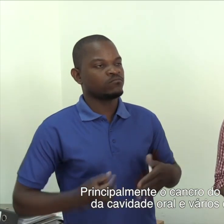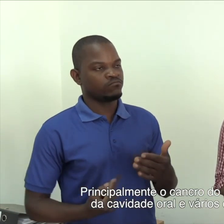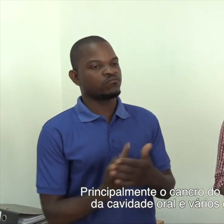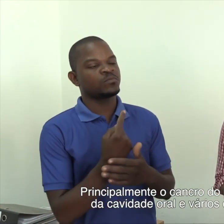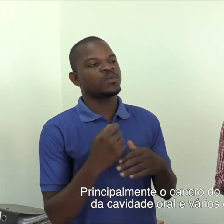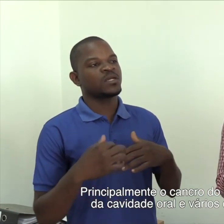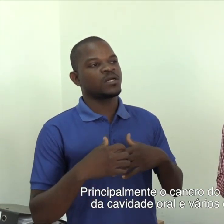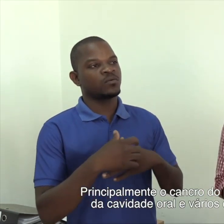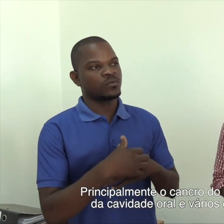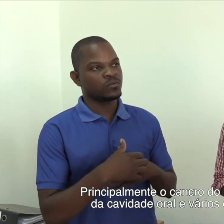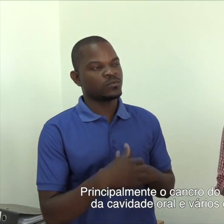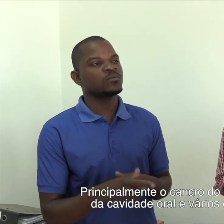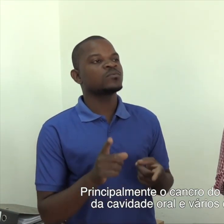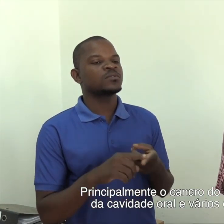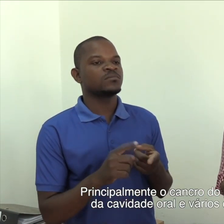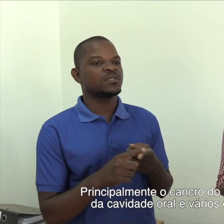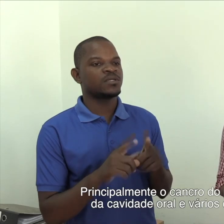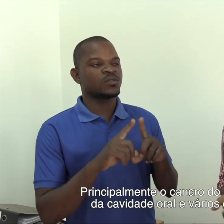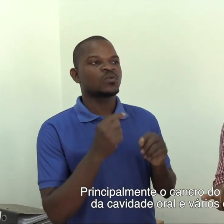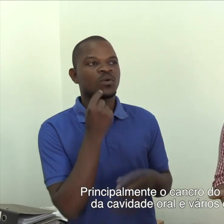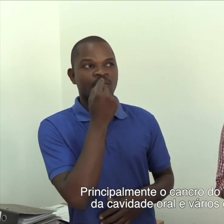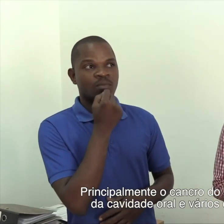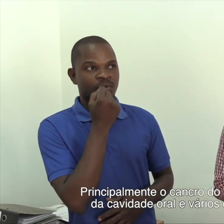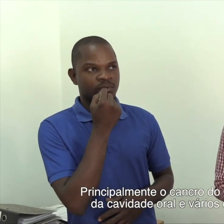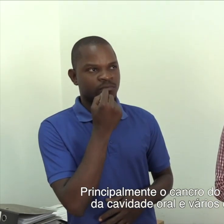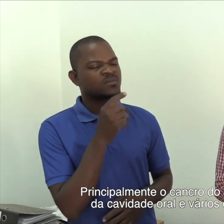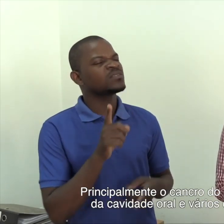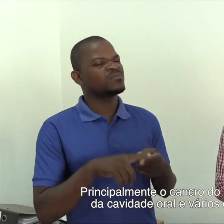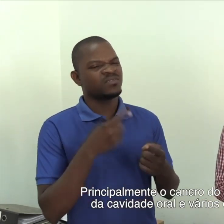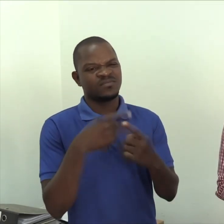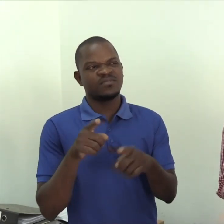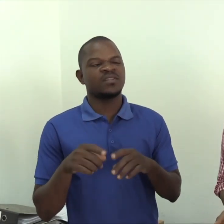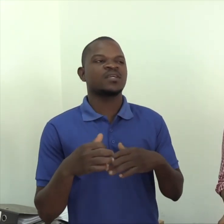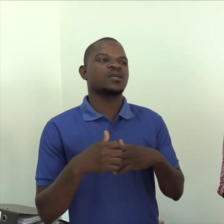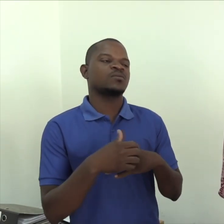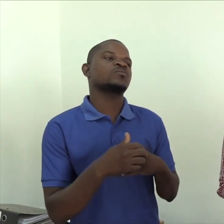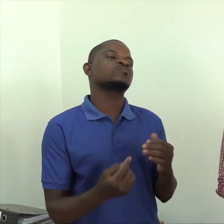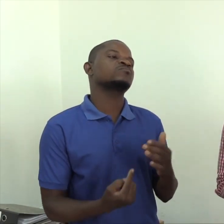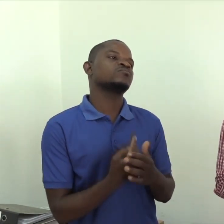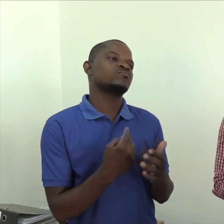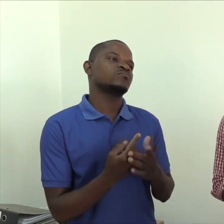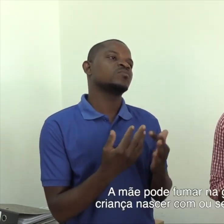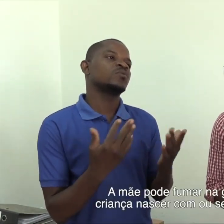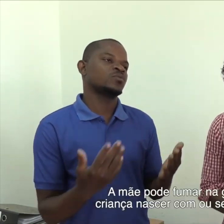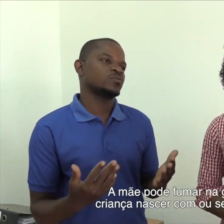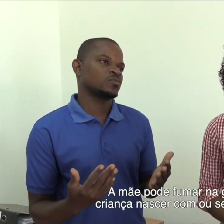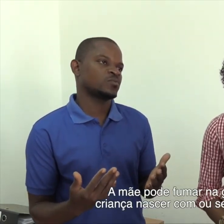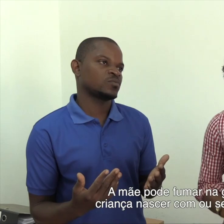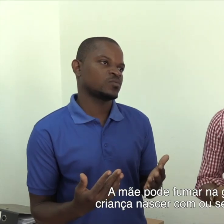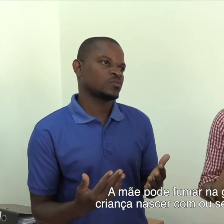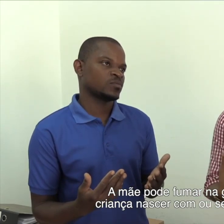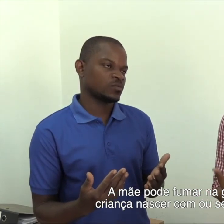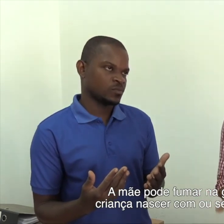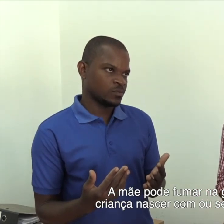cavidade oral e outros vários cancros também estão descritos que são coisas gerais Além disso